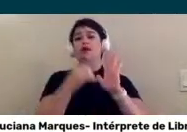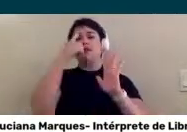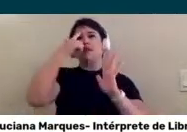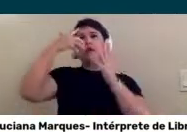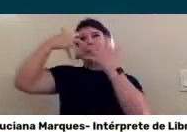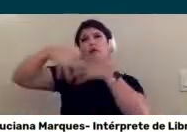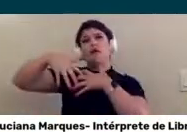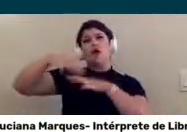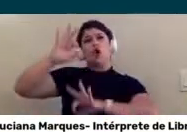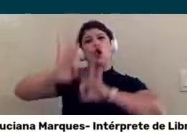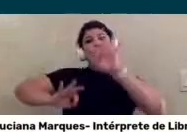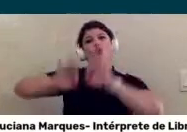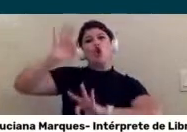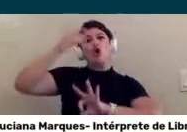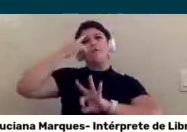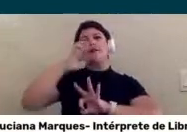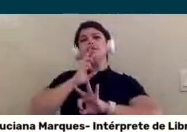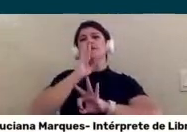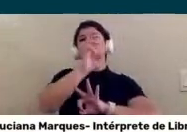constrói e pensa soluções.